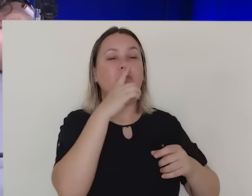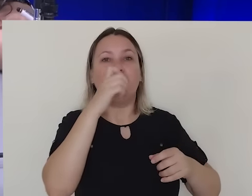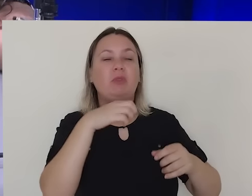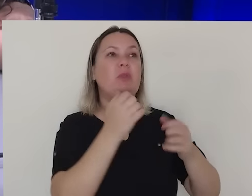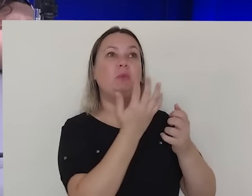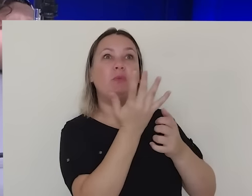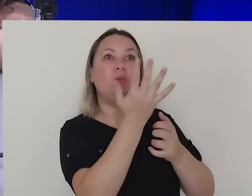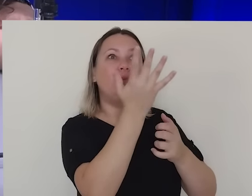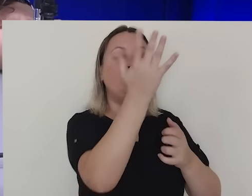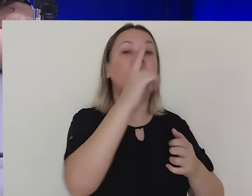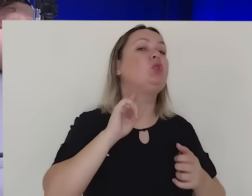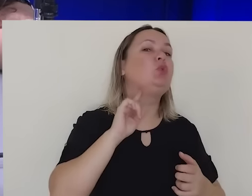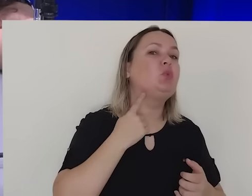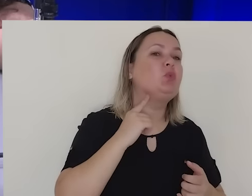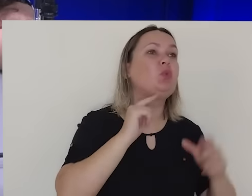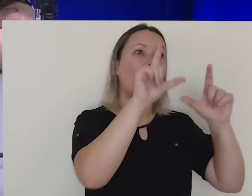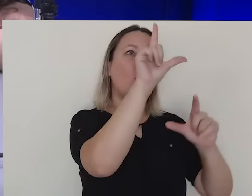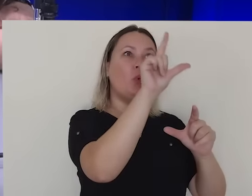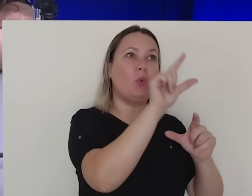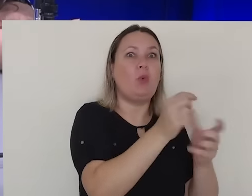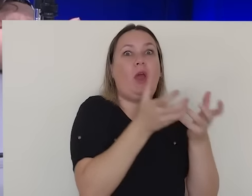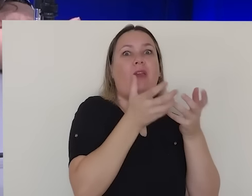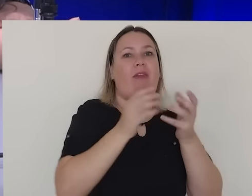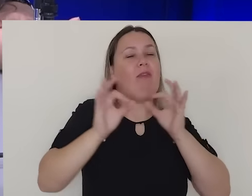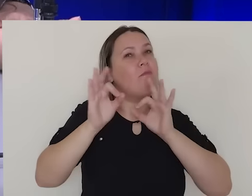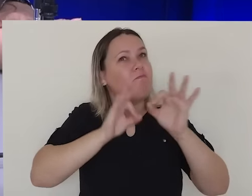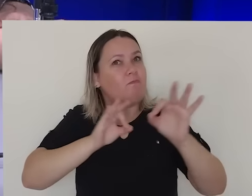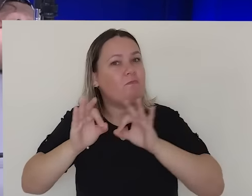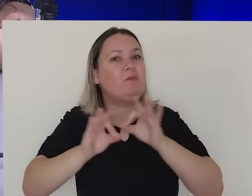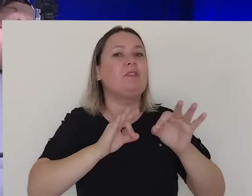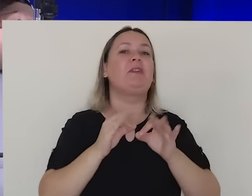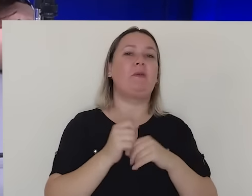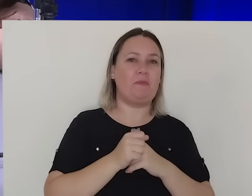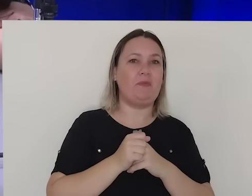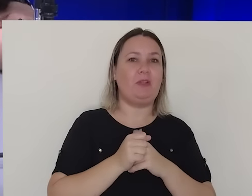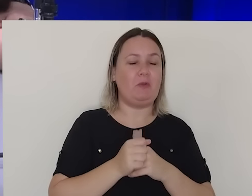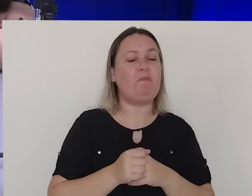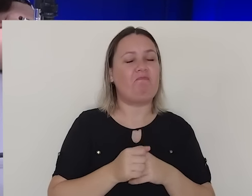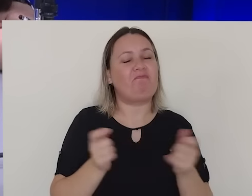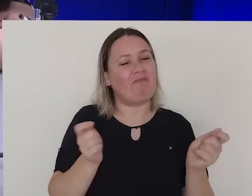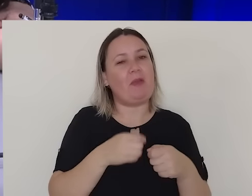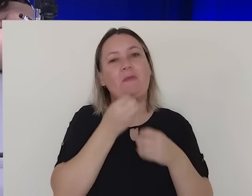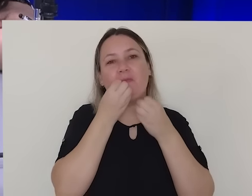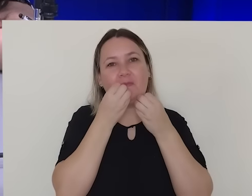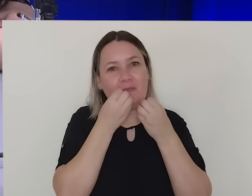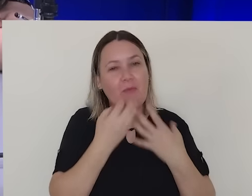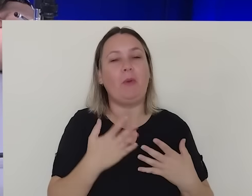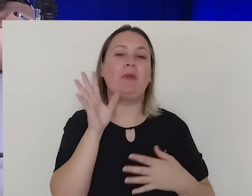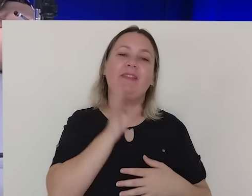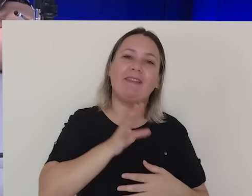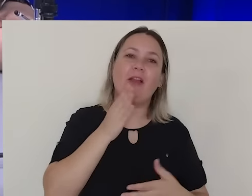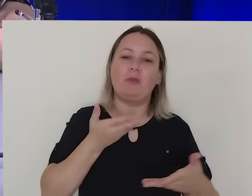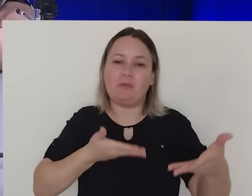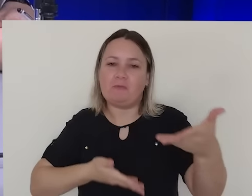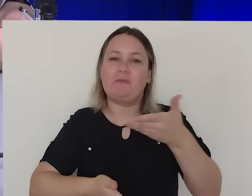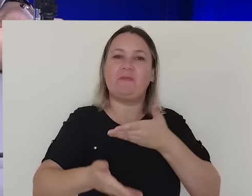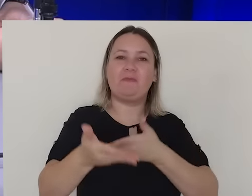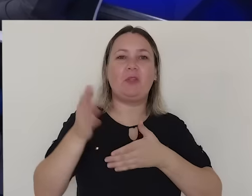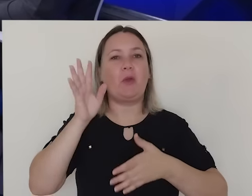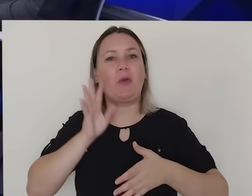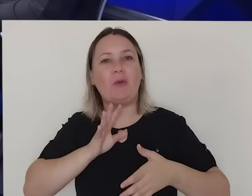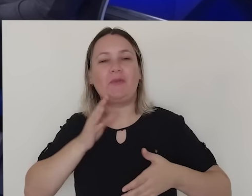jornada tem muita coisa para fazer né já fizemos muita coisa né então acho que vai ser um momento muito legal de trocar e saber também